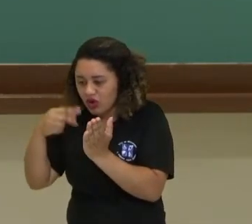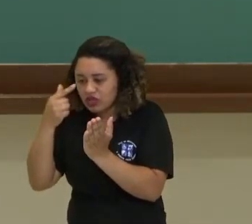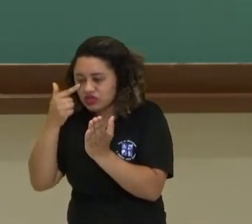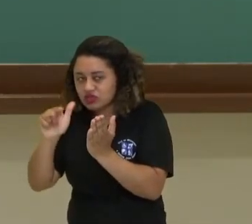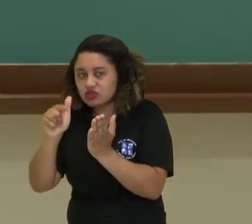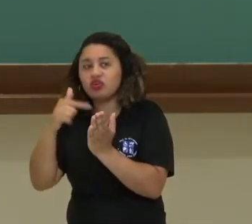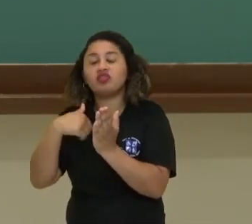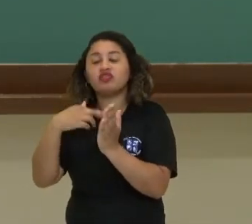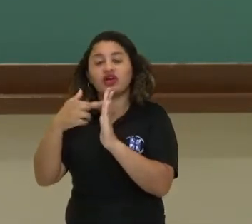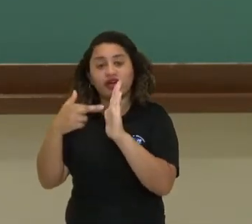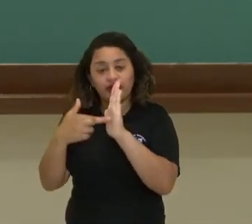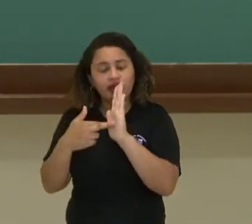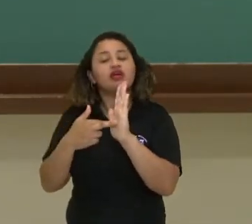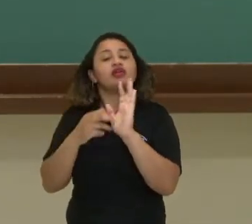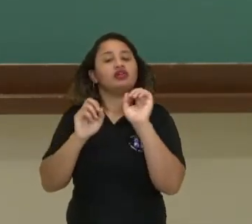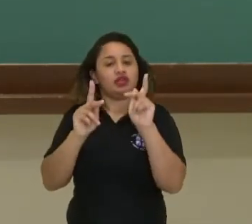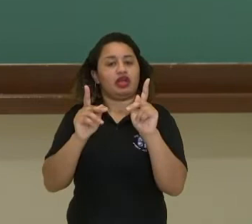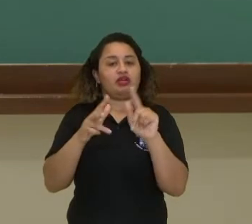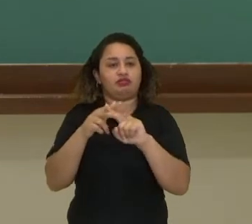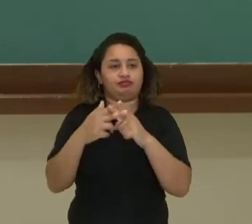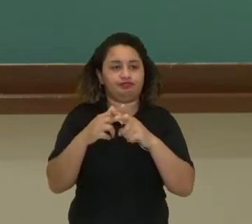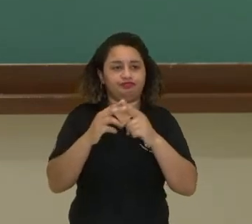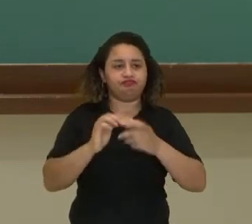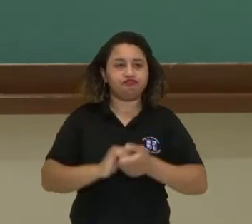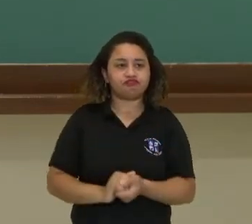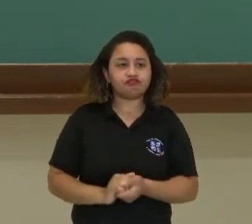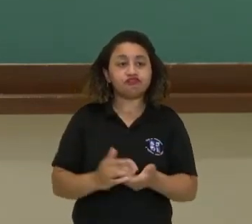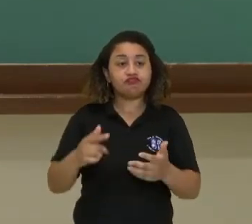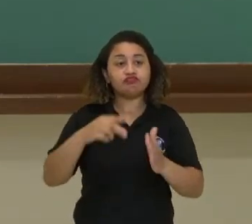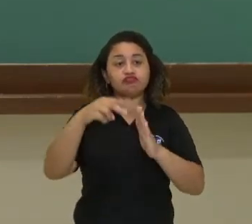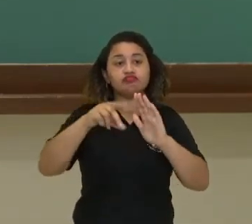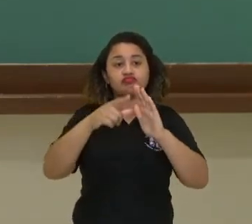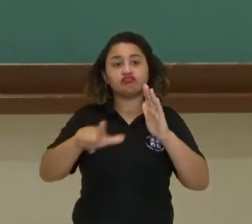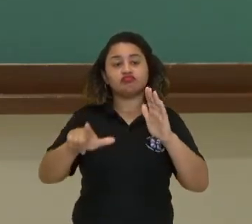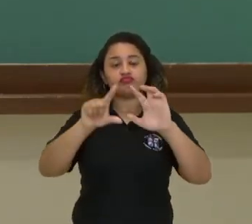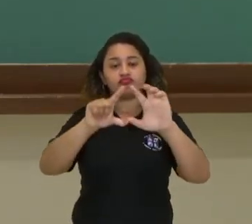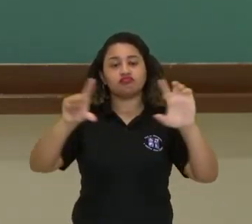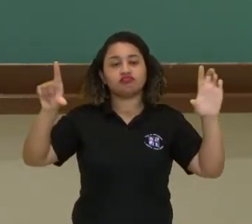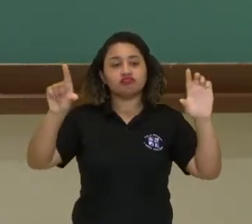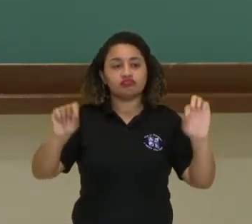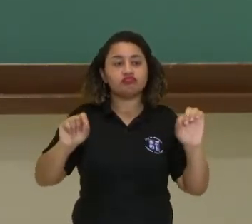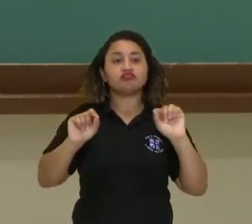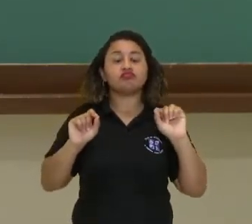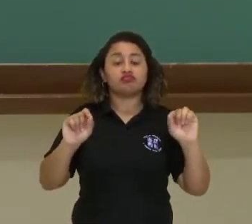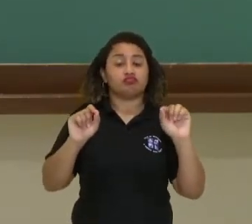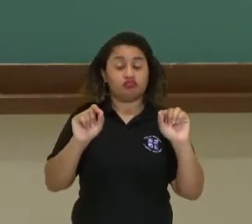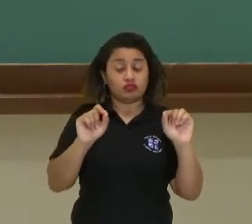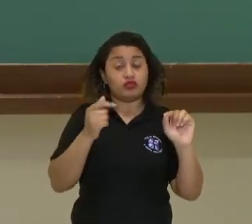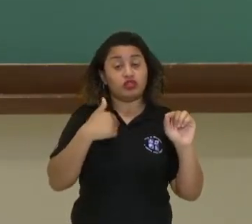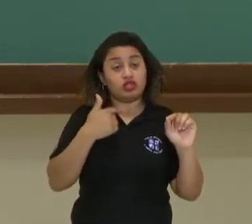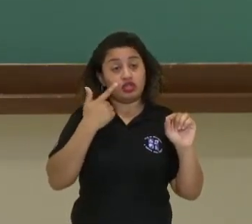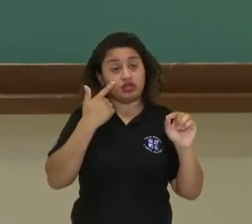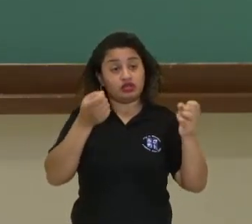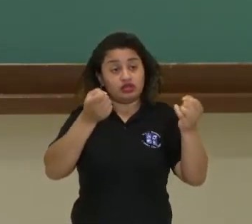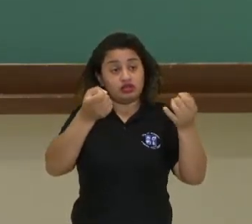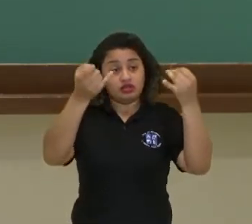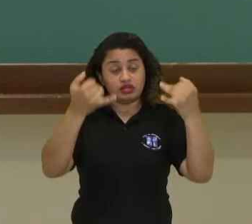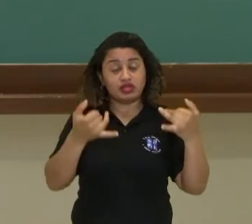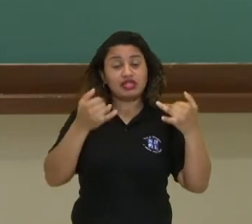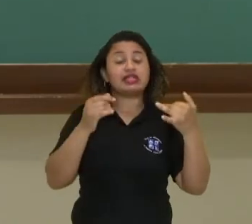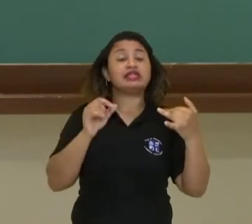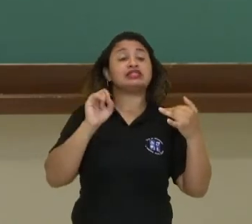E aí e vamos ler o trecho novamente você vai dizer agora se a colocação como que é